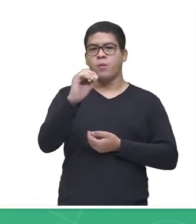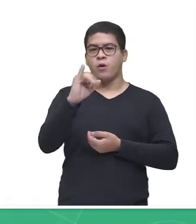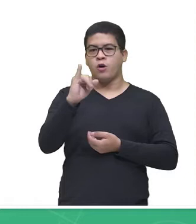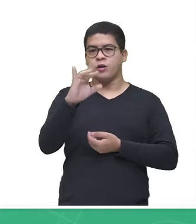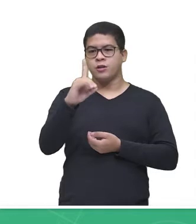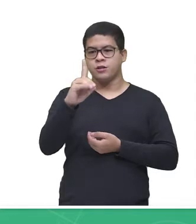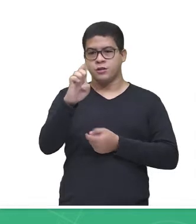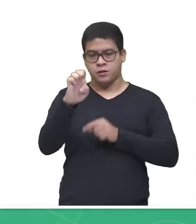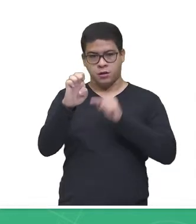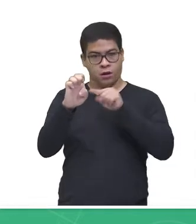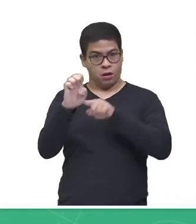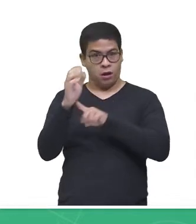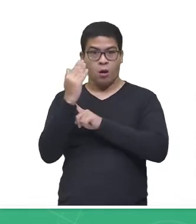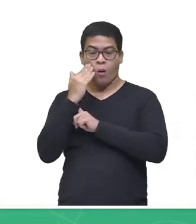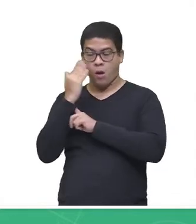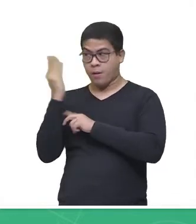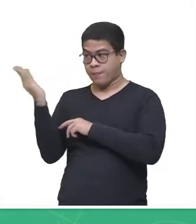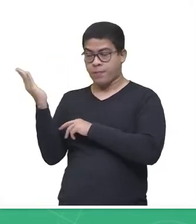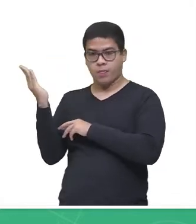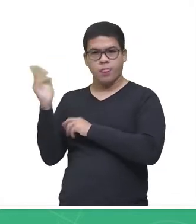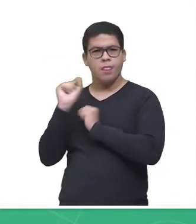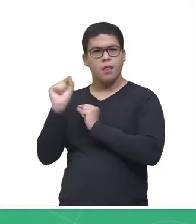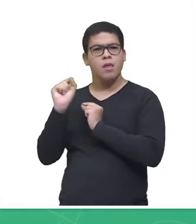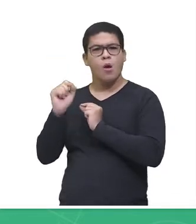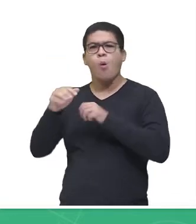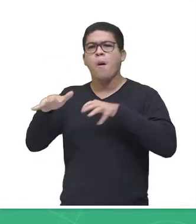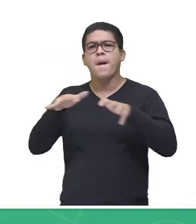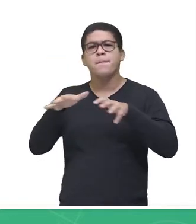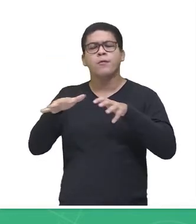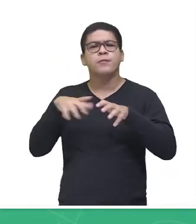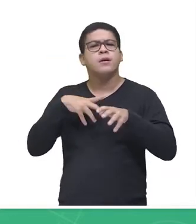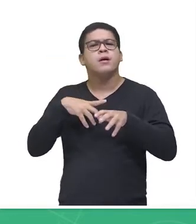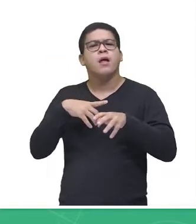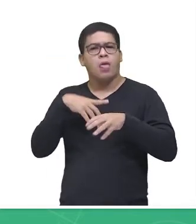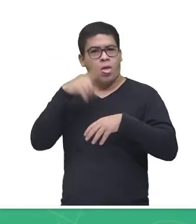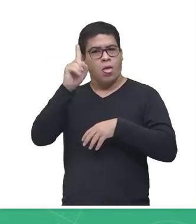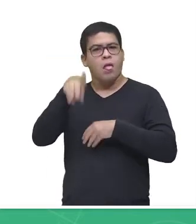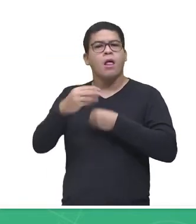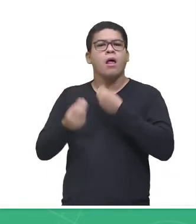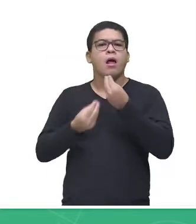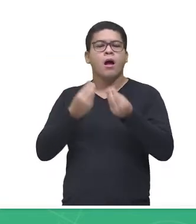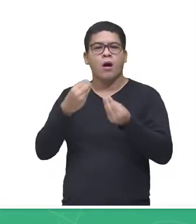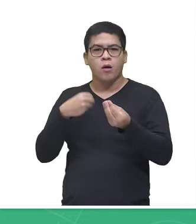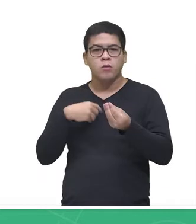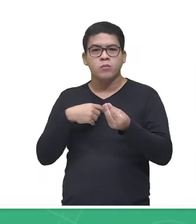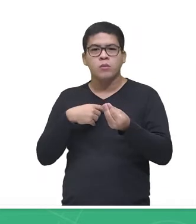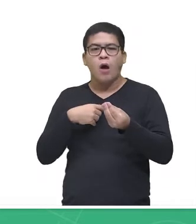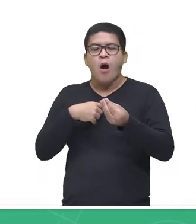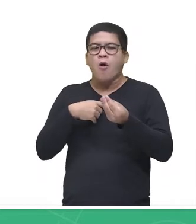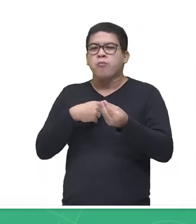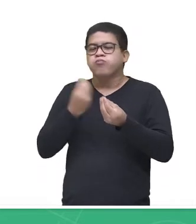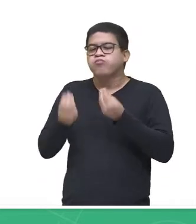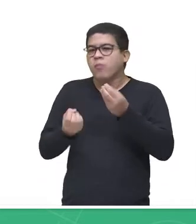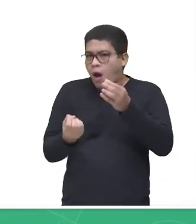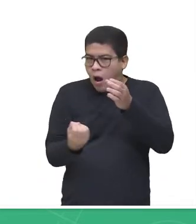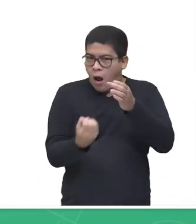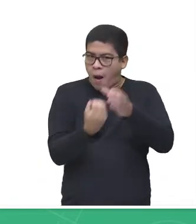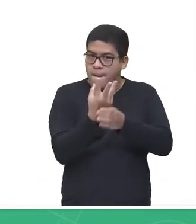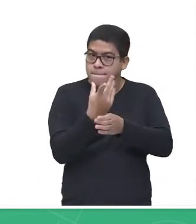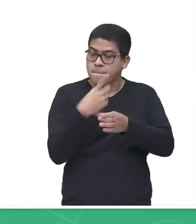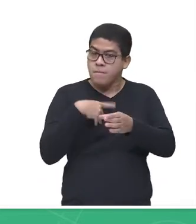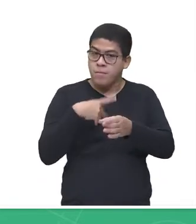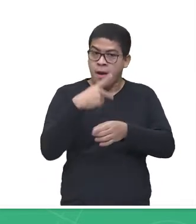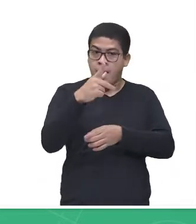O movimento ameboide, que vai acontecer, é uma formação de pseudópodes. Pseudo quer